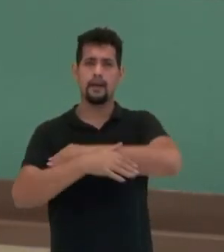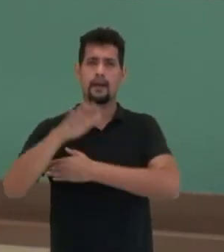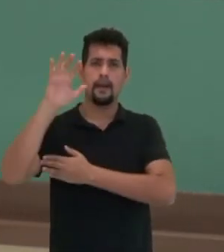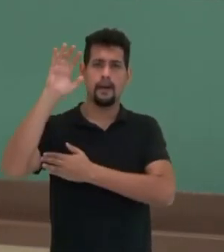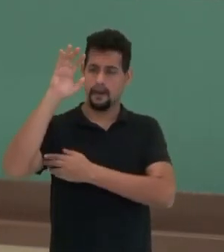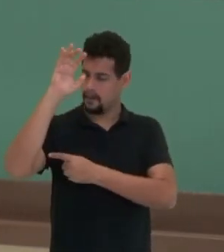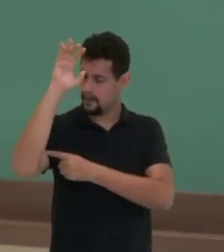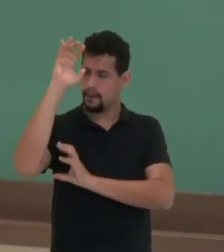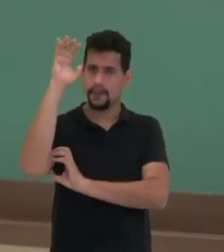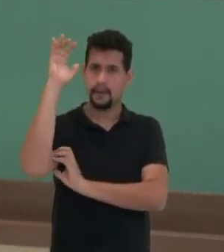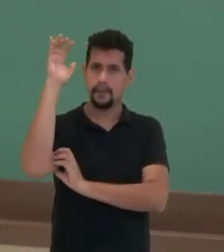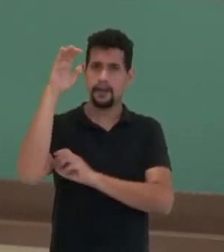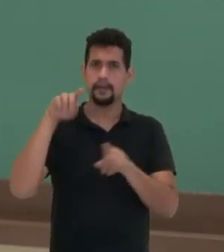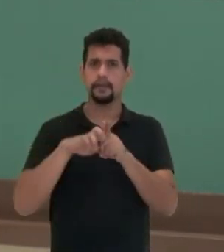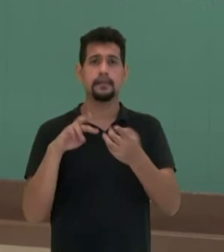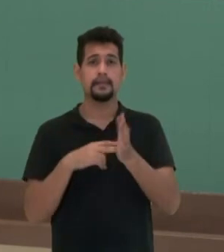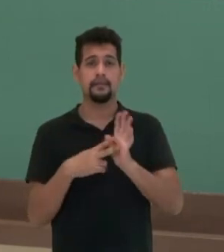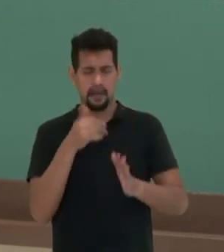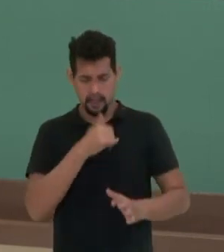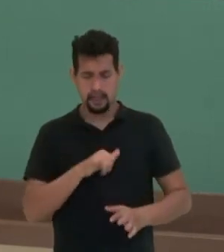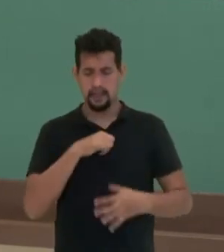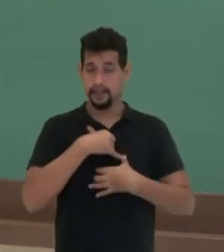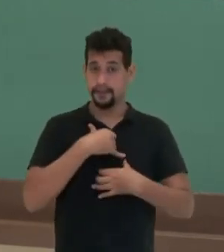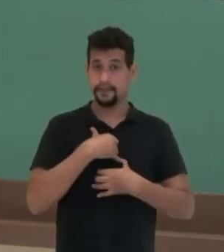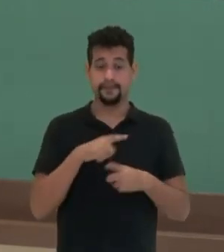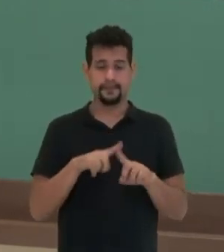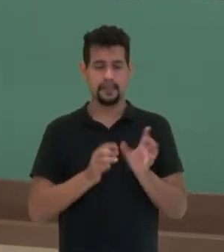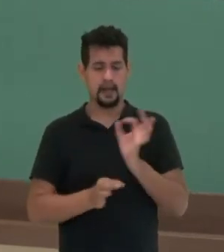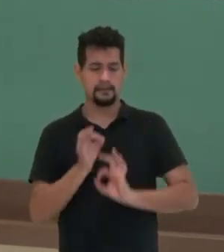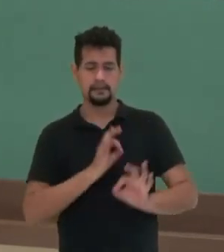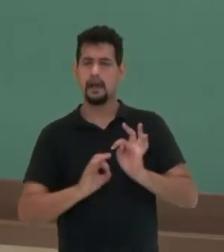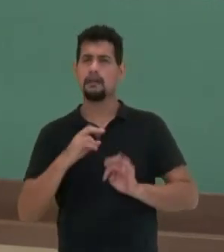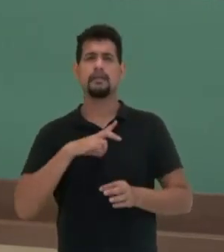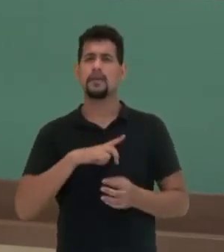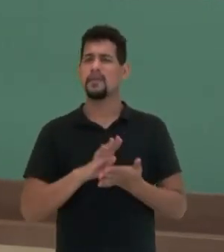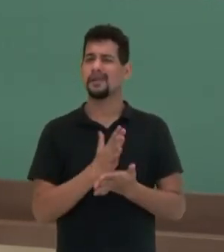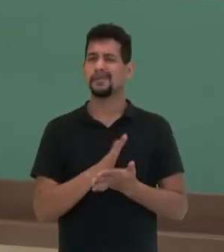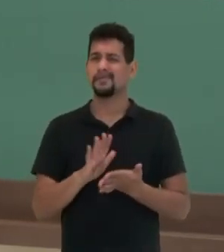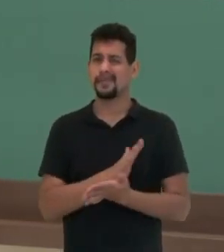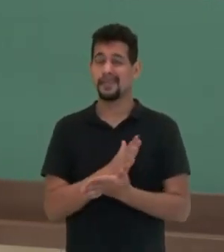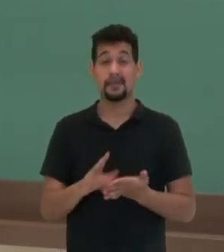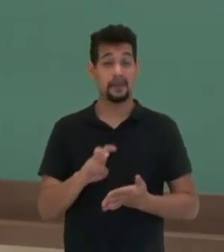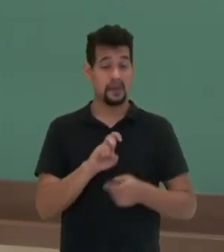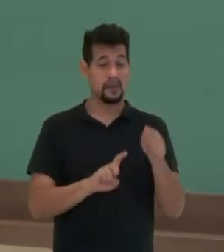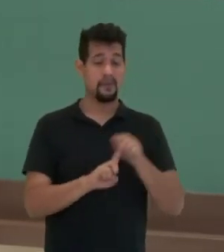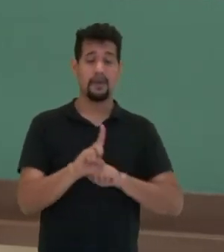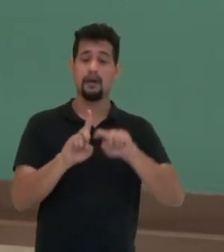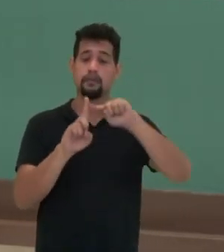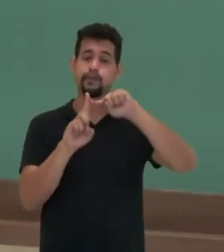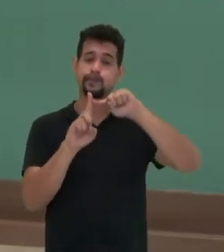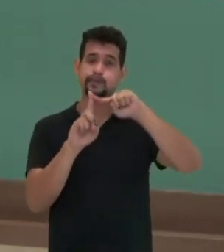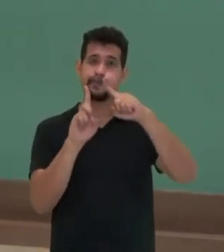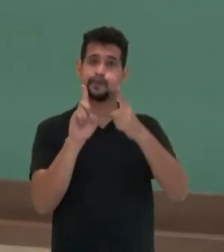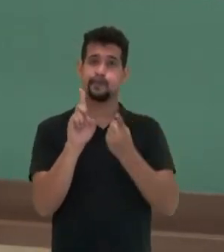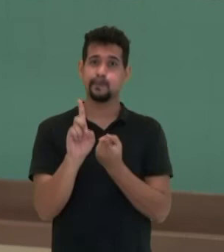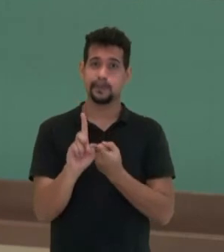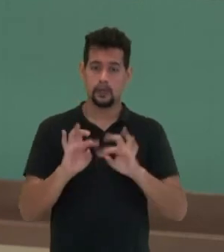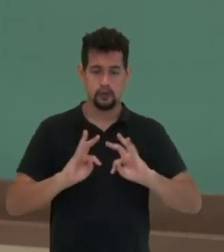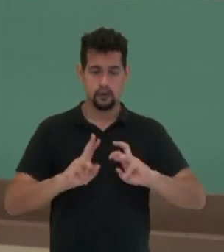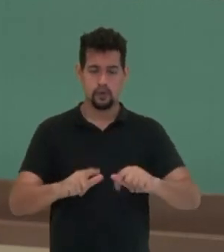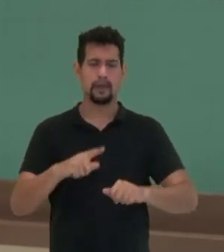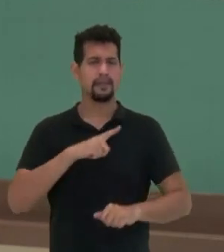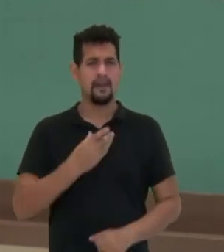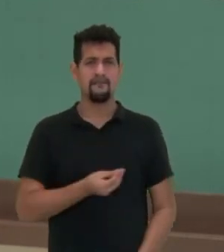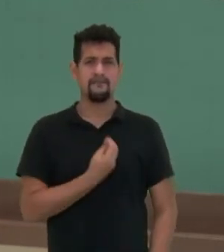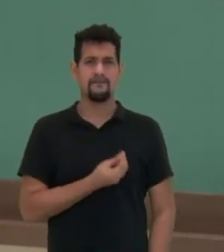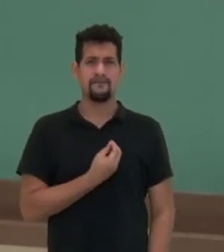reserva de energia. As células do tecido adiposo são formadas mais ou menos no 5º mês de gestação. Todas as células que você vai ter para o